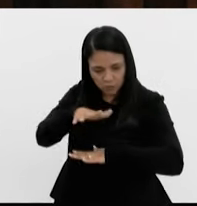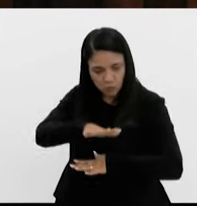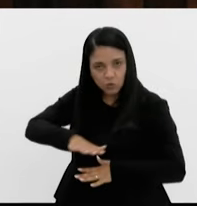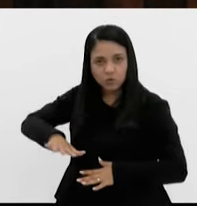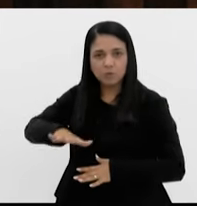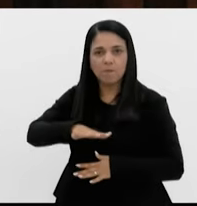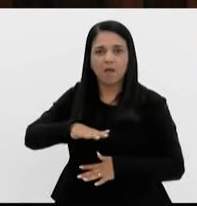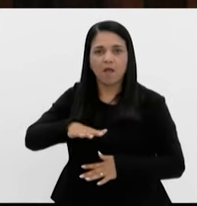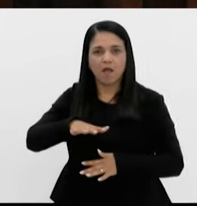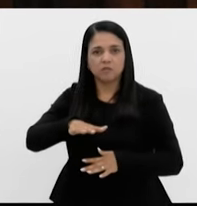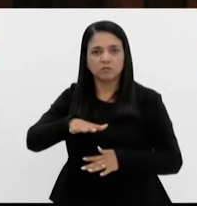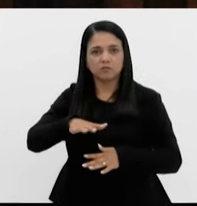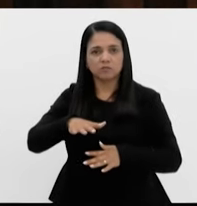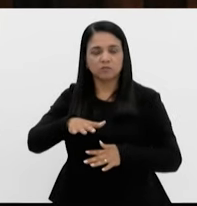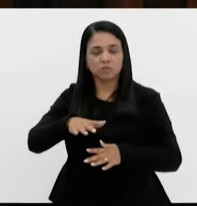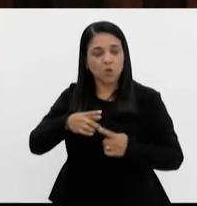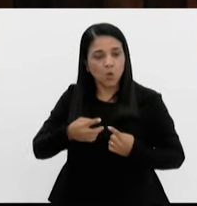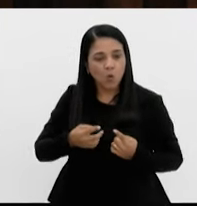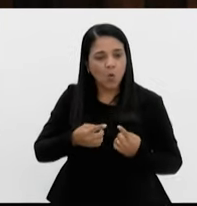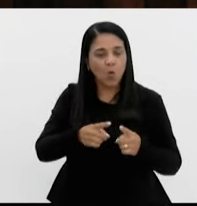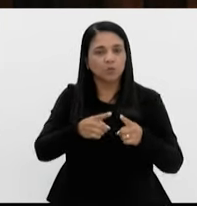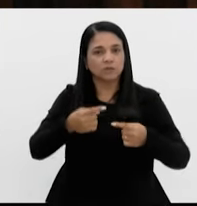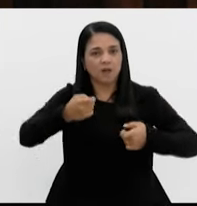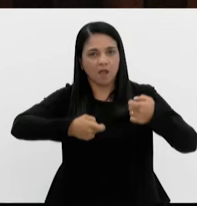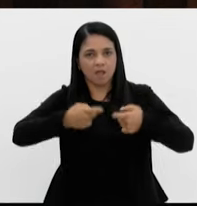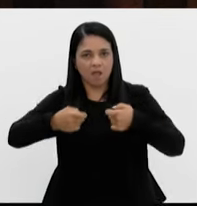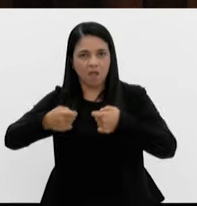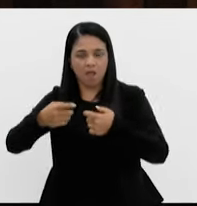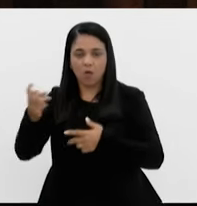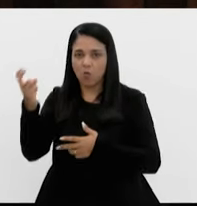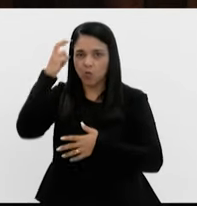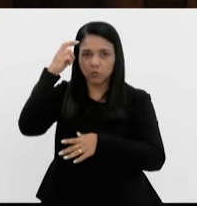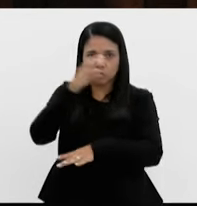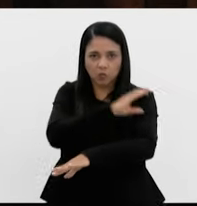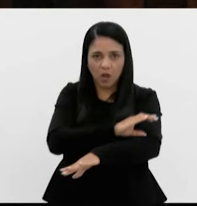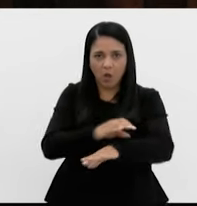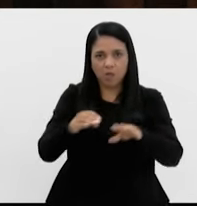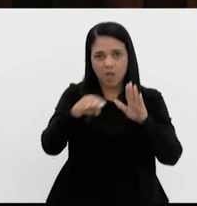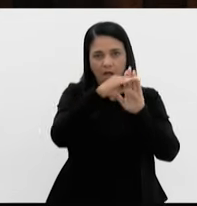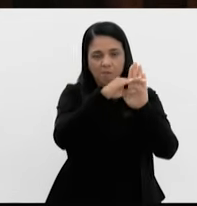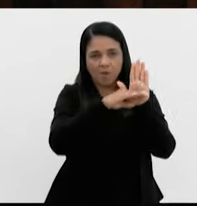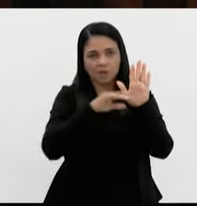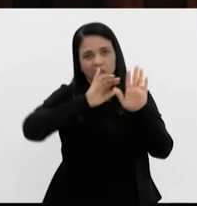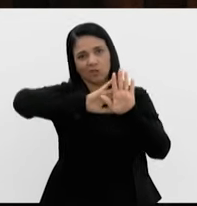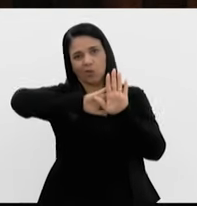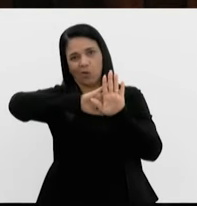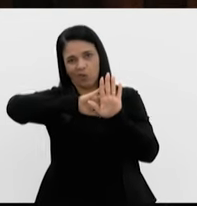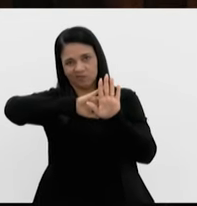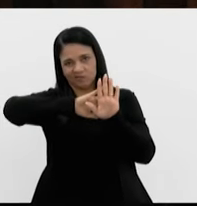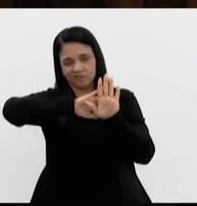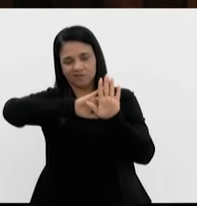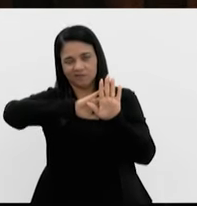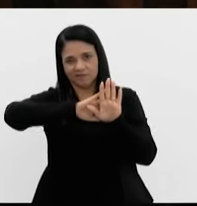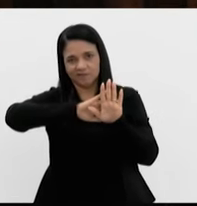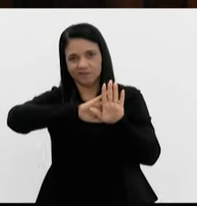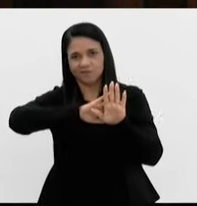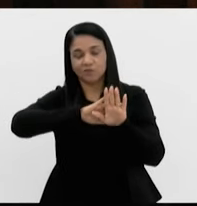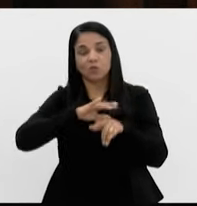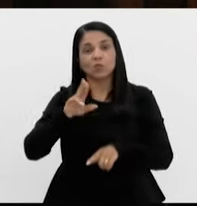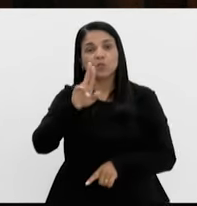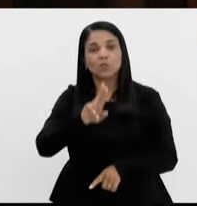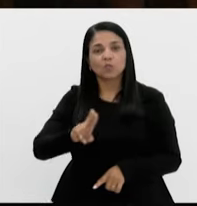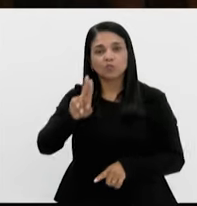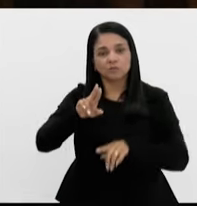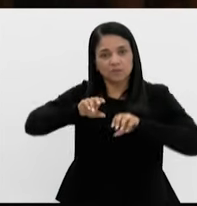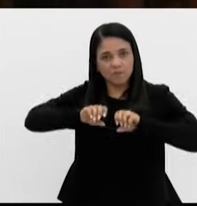prol da Guerra cultural da pauta ideológica esses nefastos utilizando a